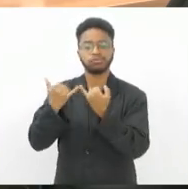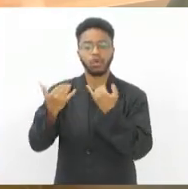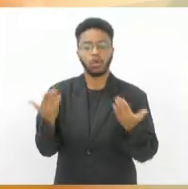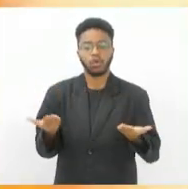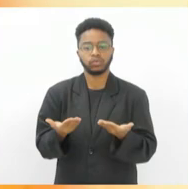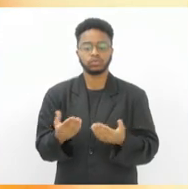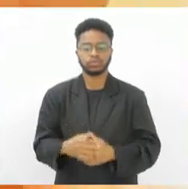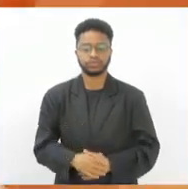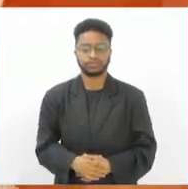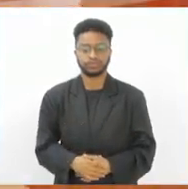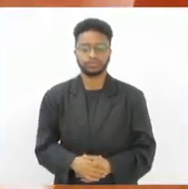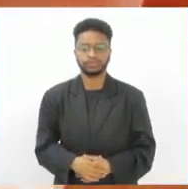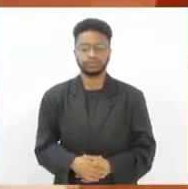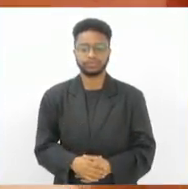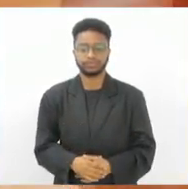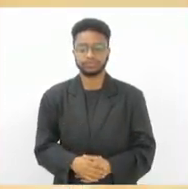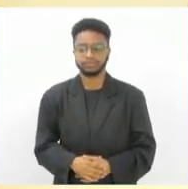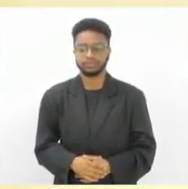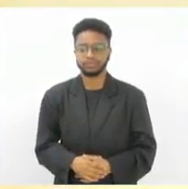hoje.